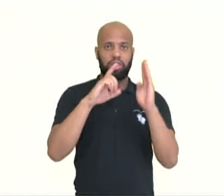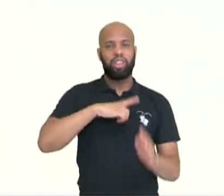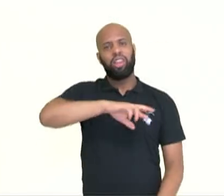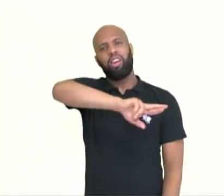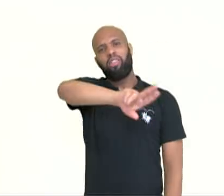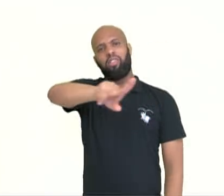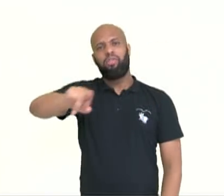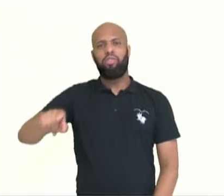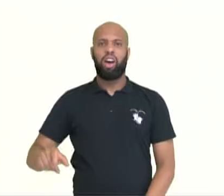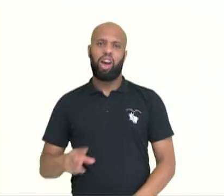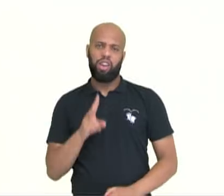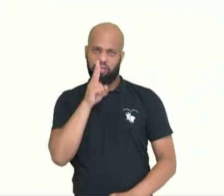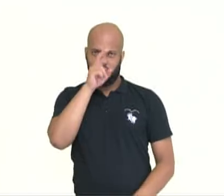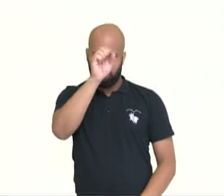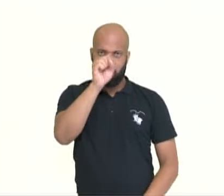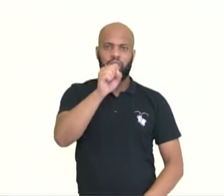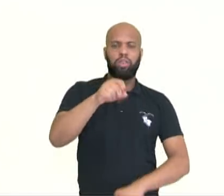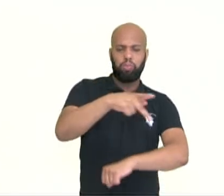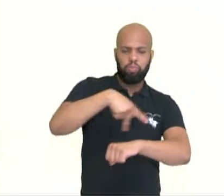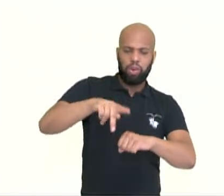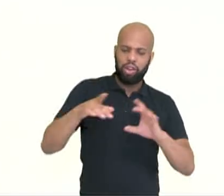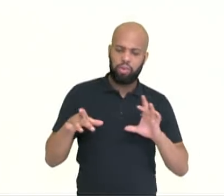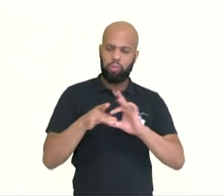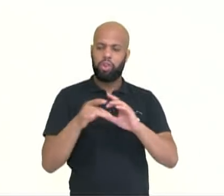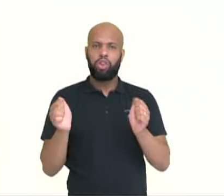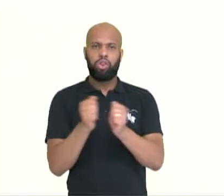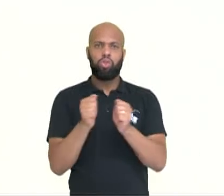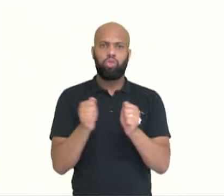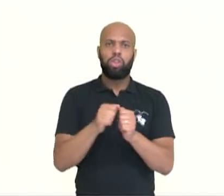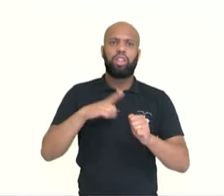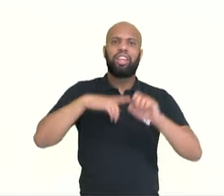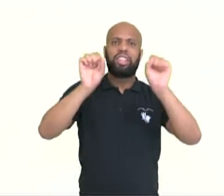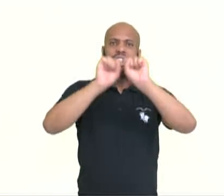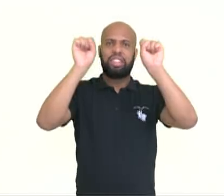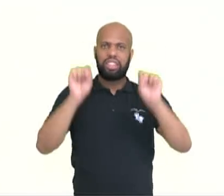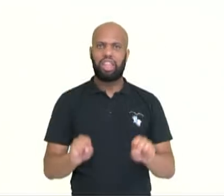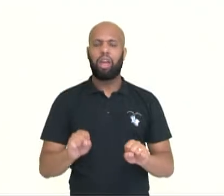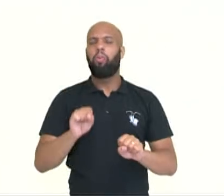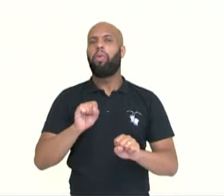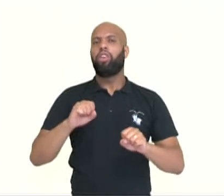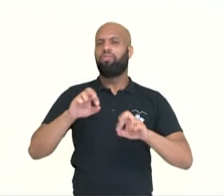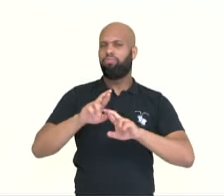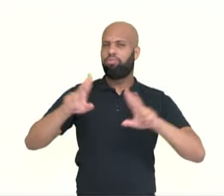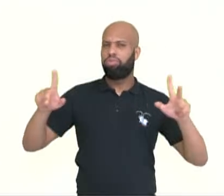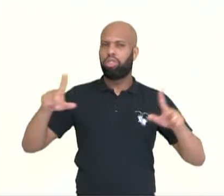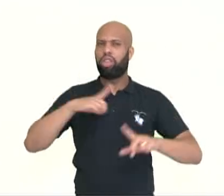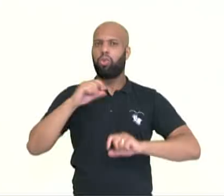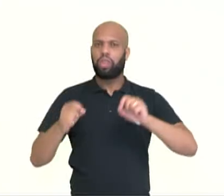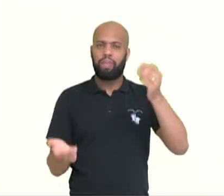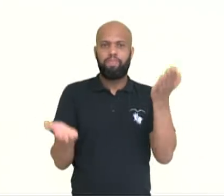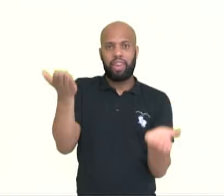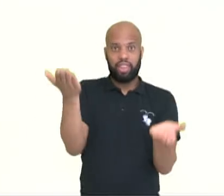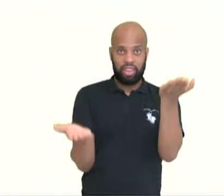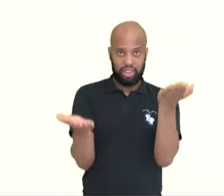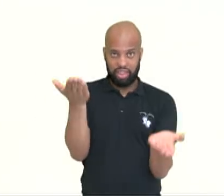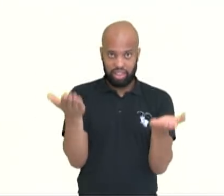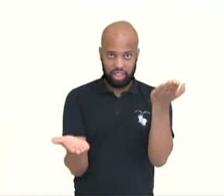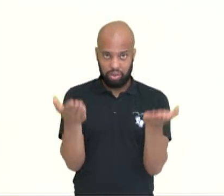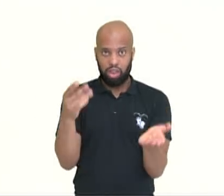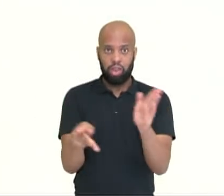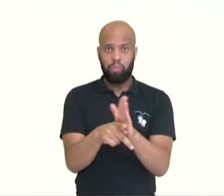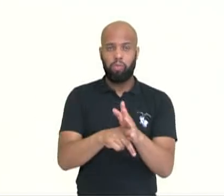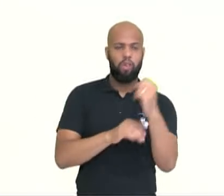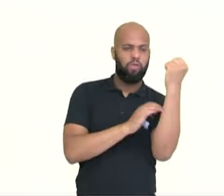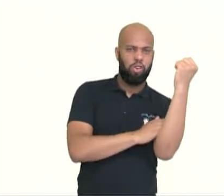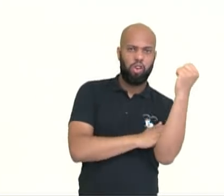de potências que atuam em conjunto em um sistema de contrapesos, por assim dizer, um sistema de equilíbrio de poder,